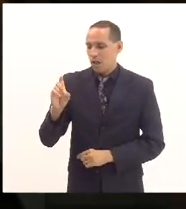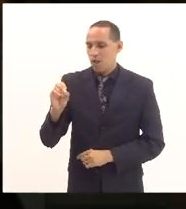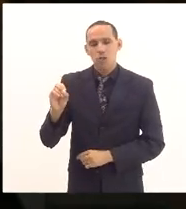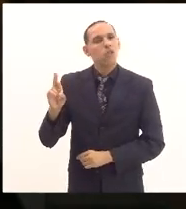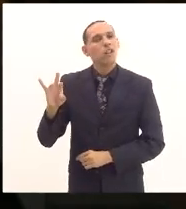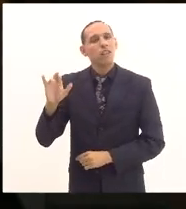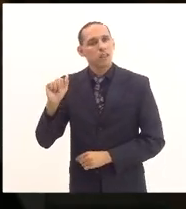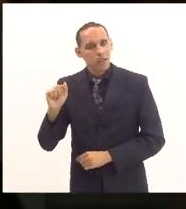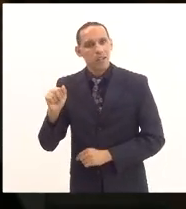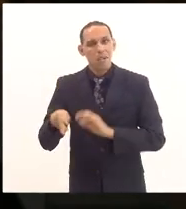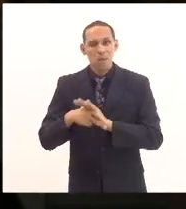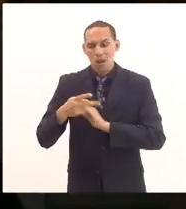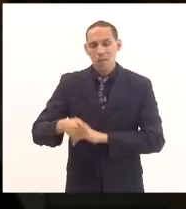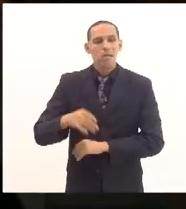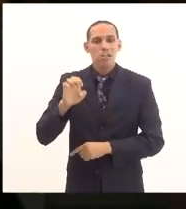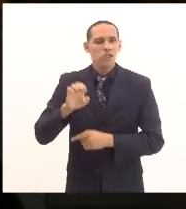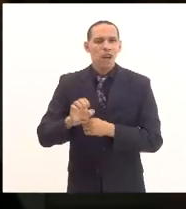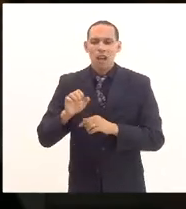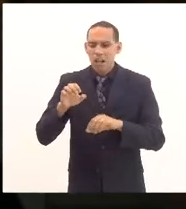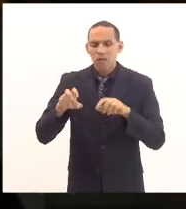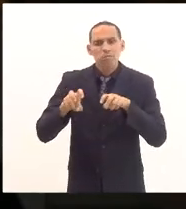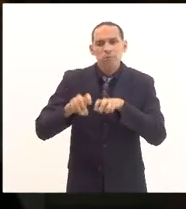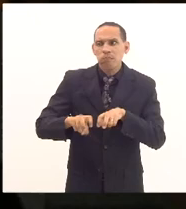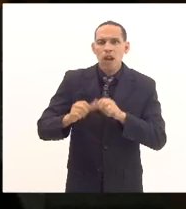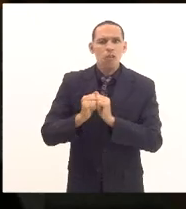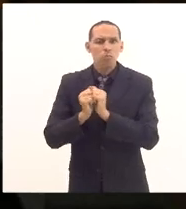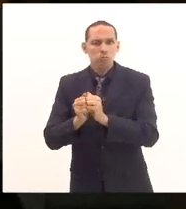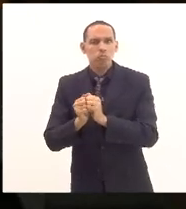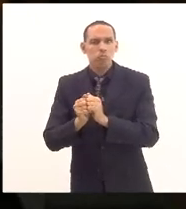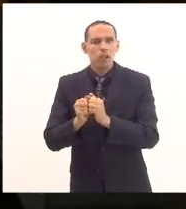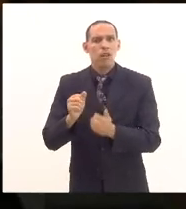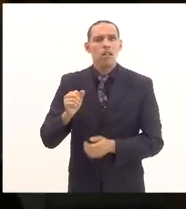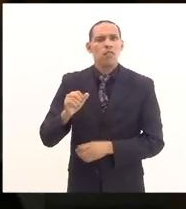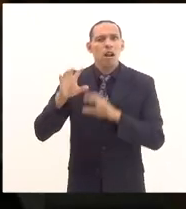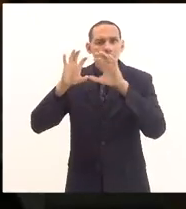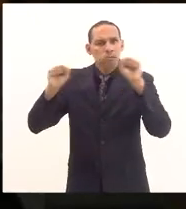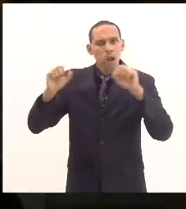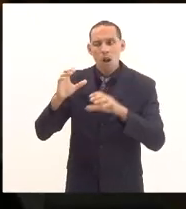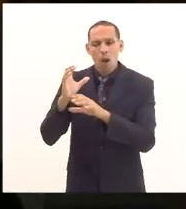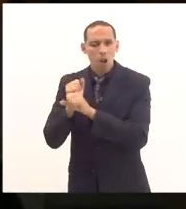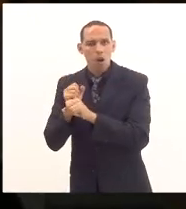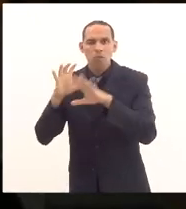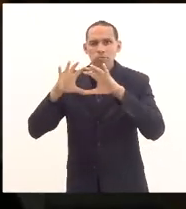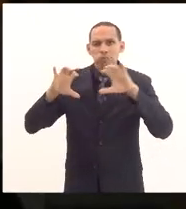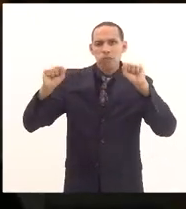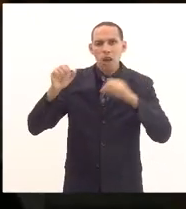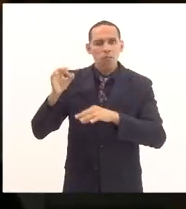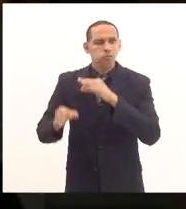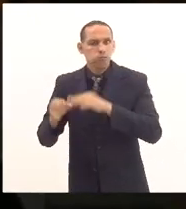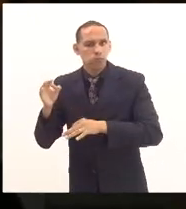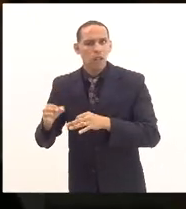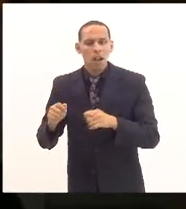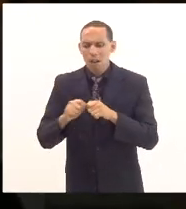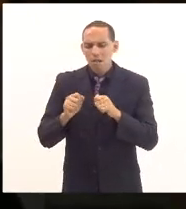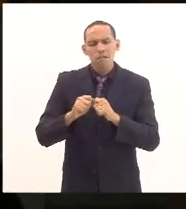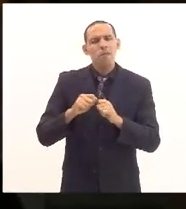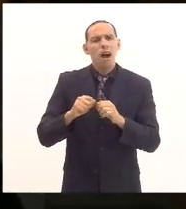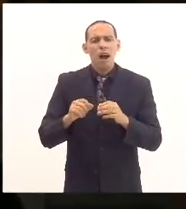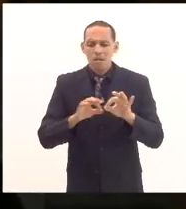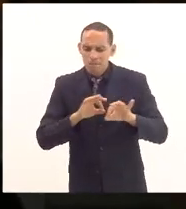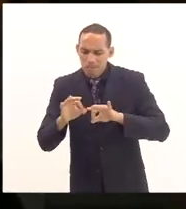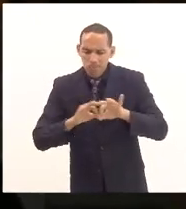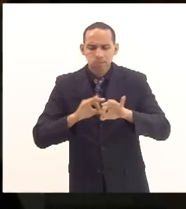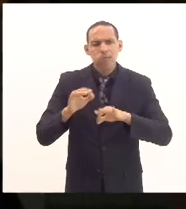com o Ministério Público, com o Tribunal de Contas, com o Tribunal de Justiça, e faz lá um termo de ajuste de conduta, enfim, alguma